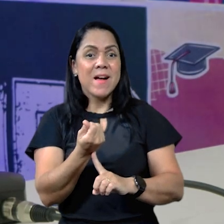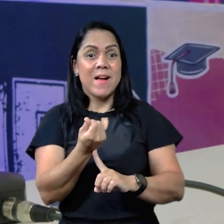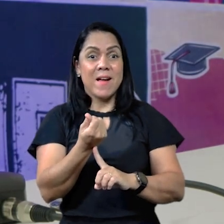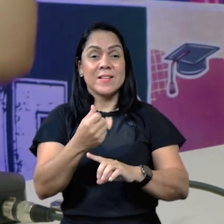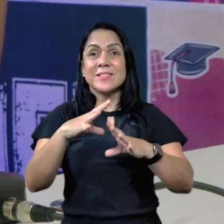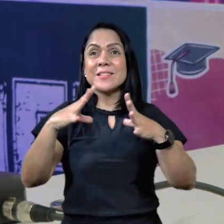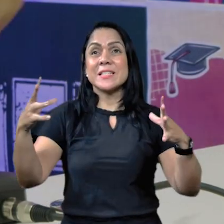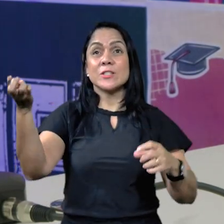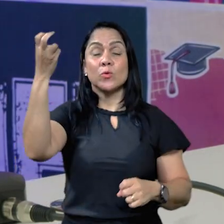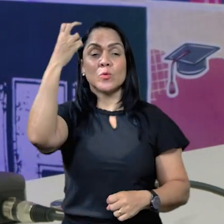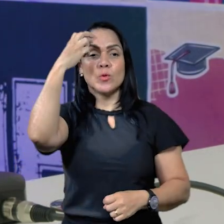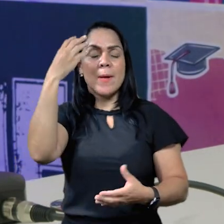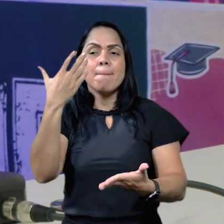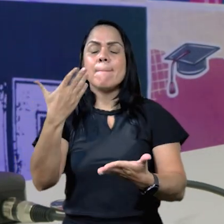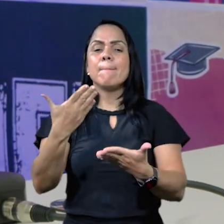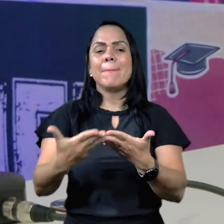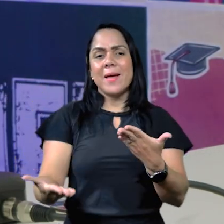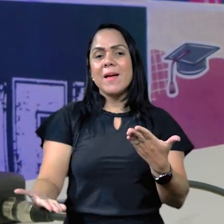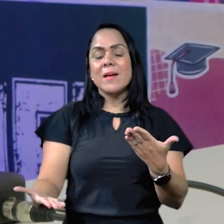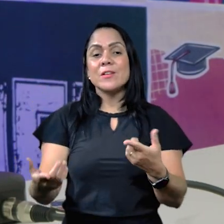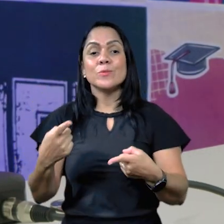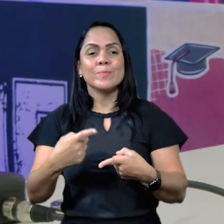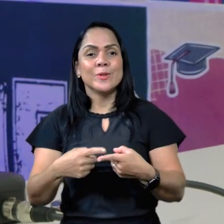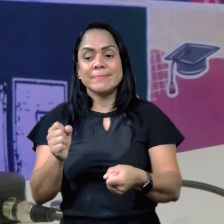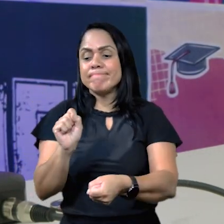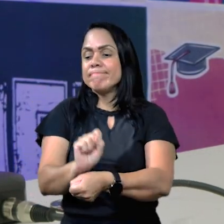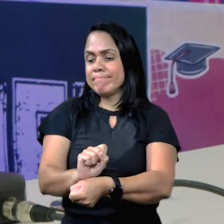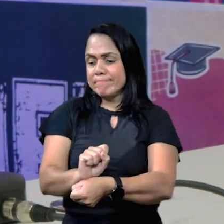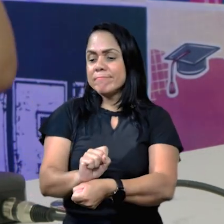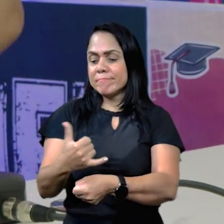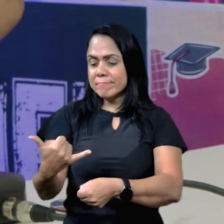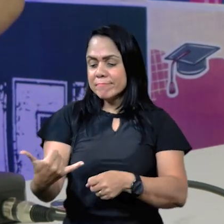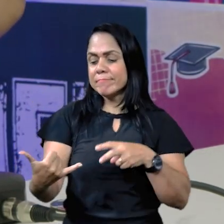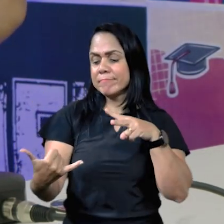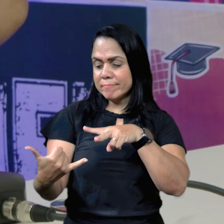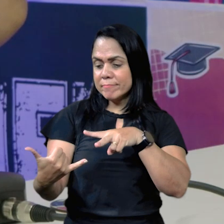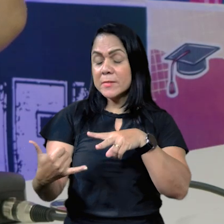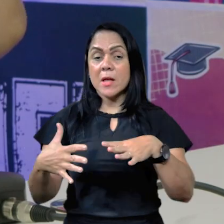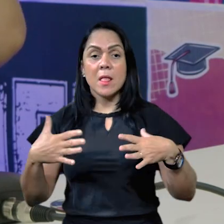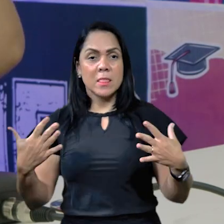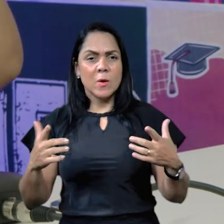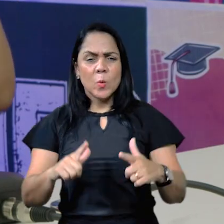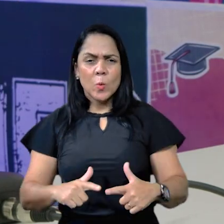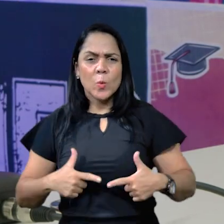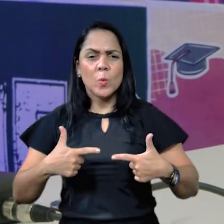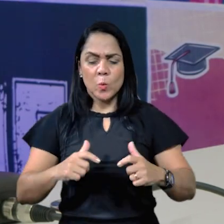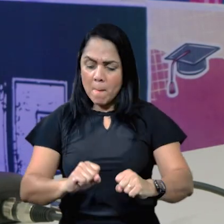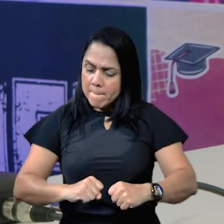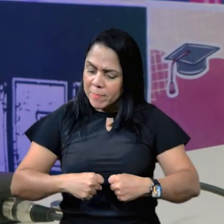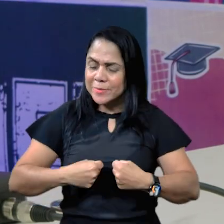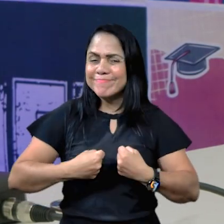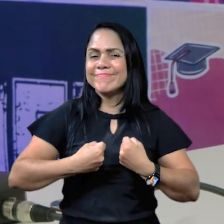cultura. Sim, Ele perde tudo porque está preso numa telinha. sim, Então, assim, são lutas